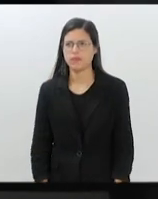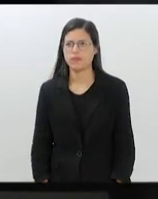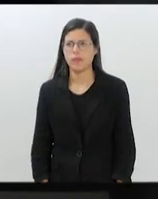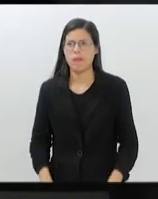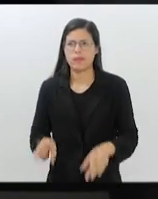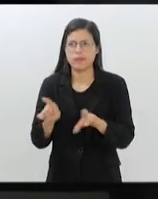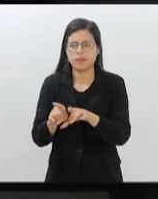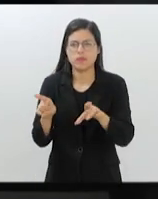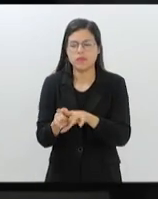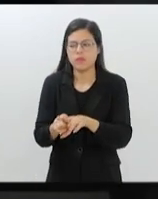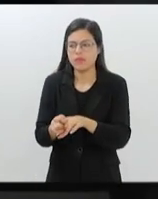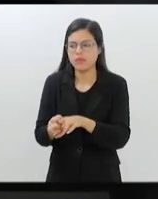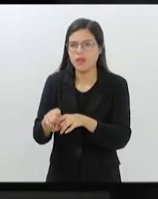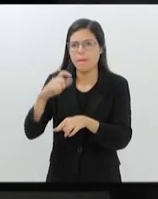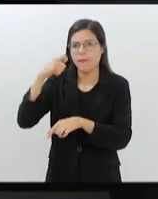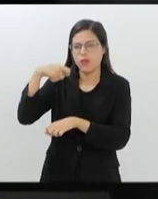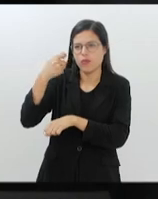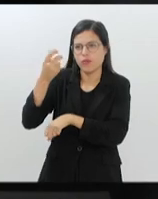da